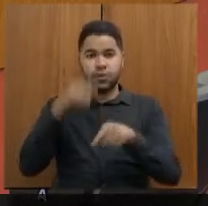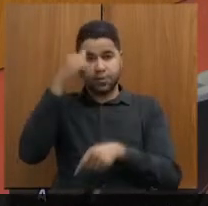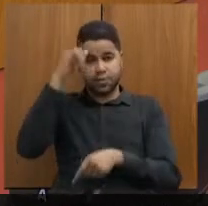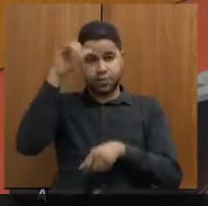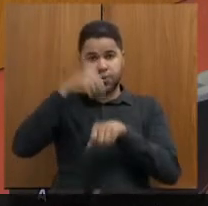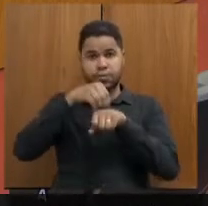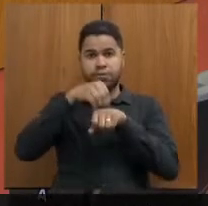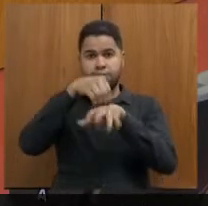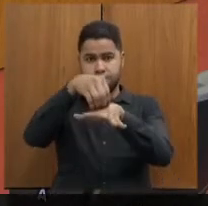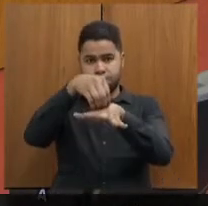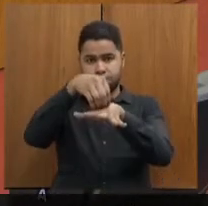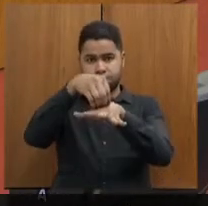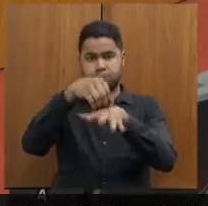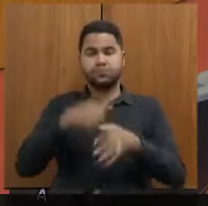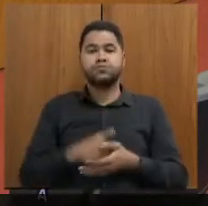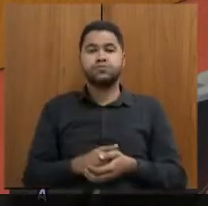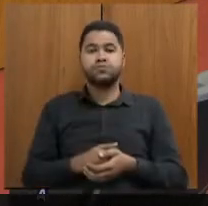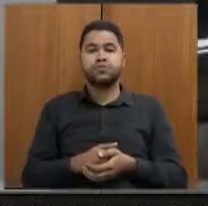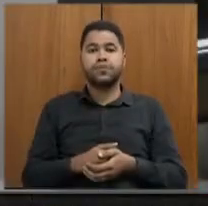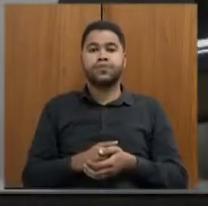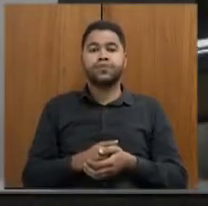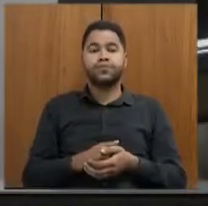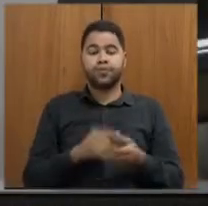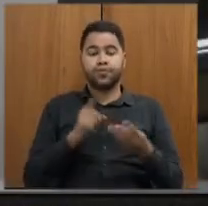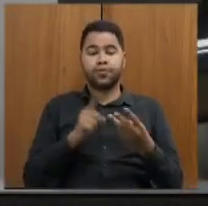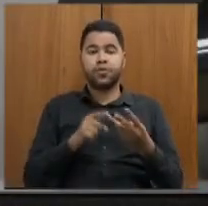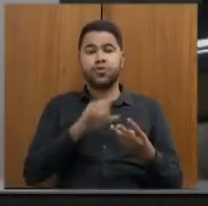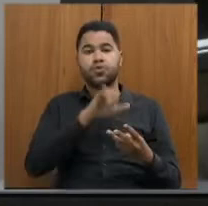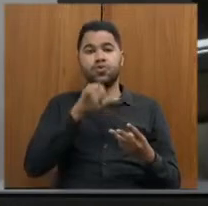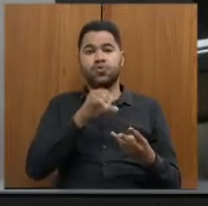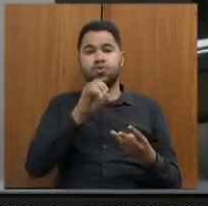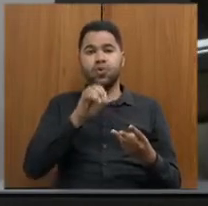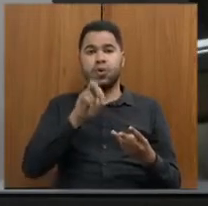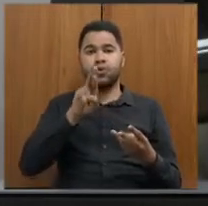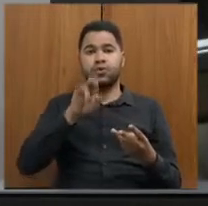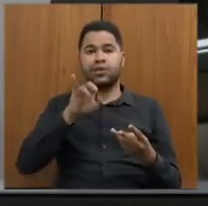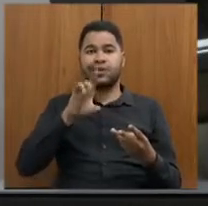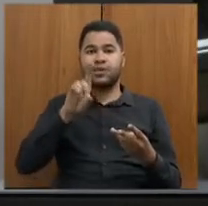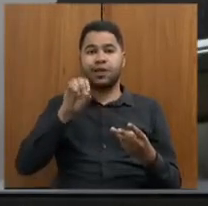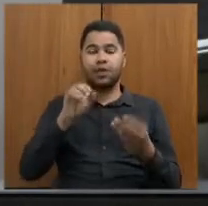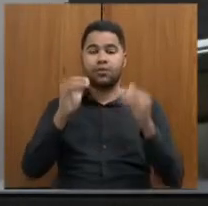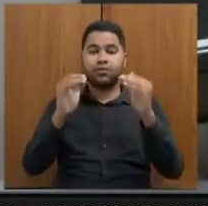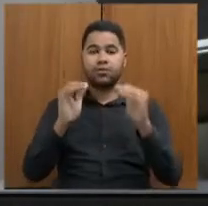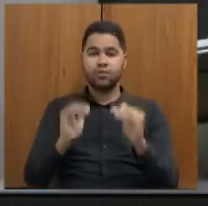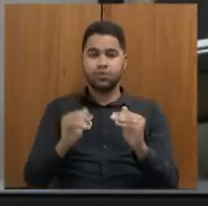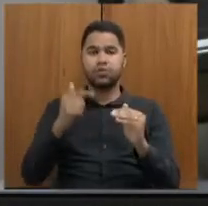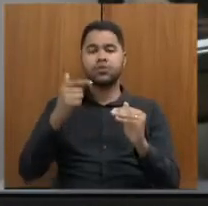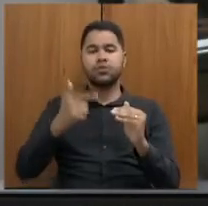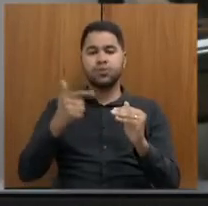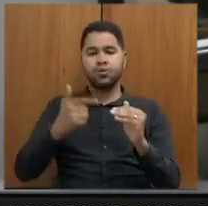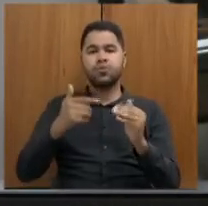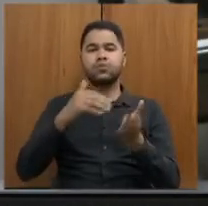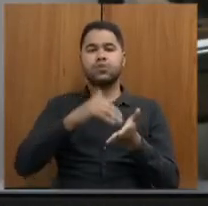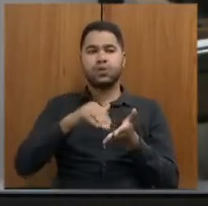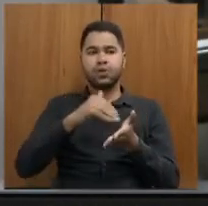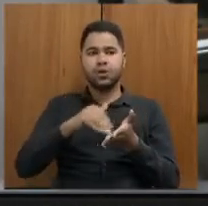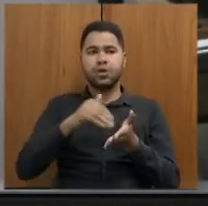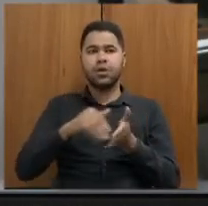e Abastecimento João Ricardo albanez subsecretário da secretaria